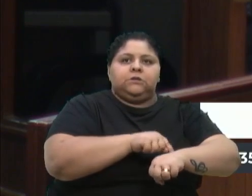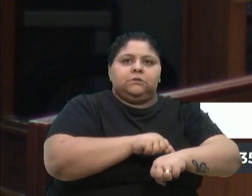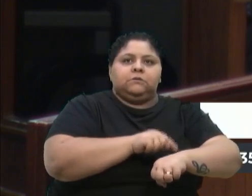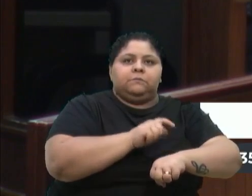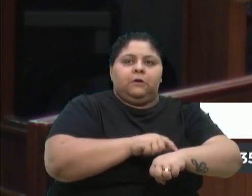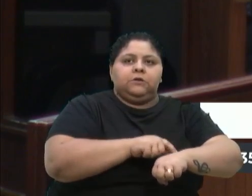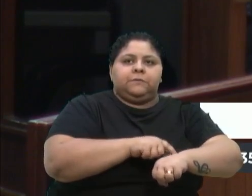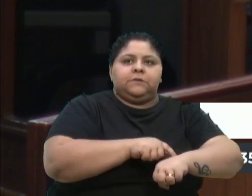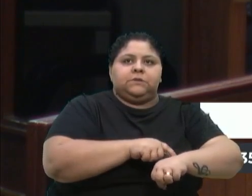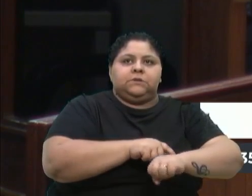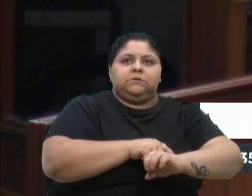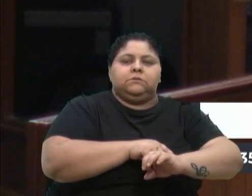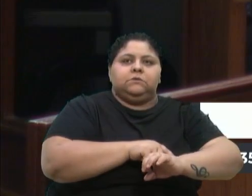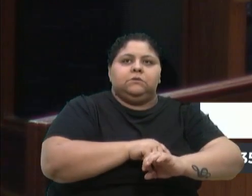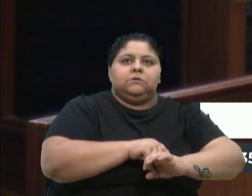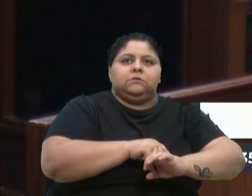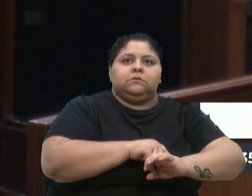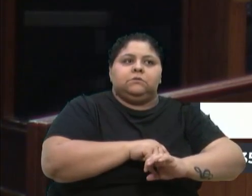o prazo para...